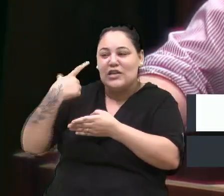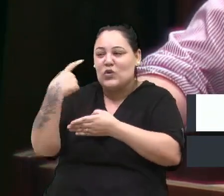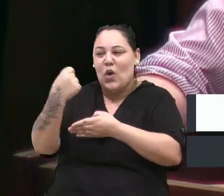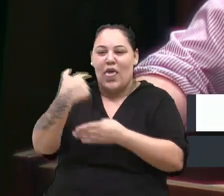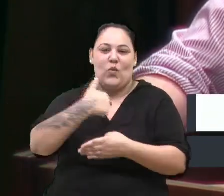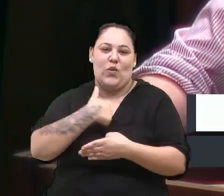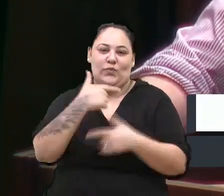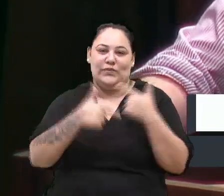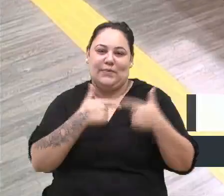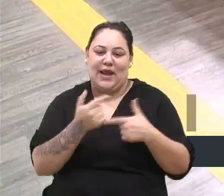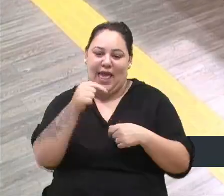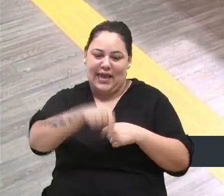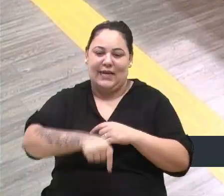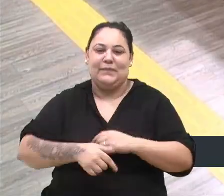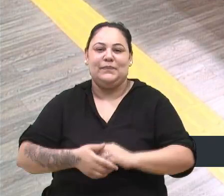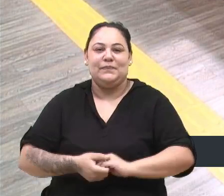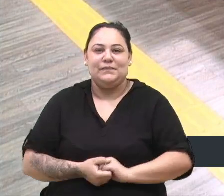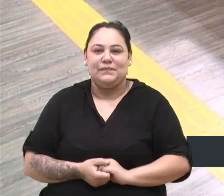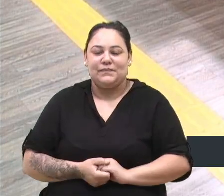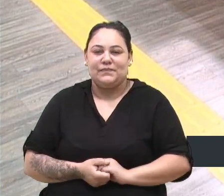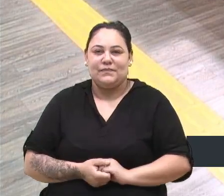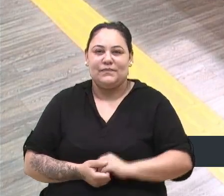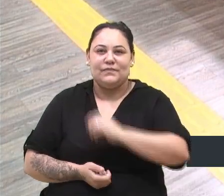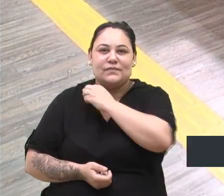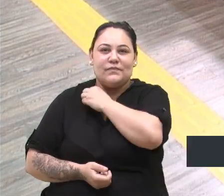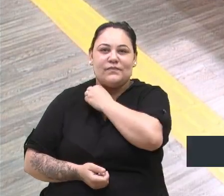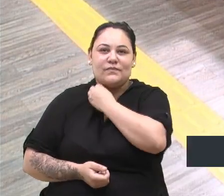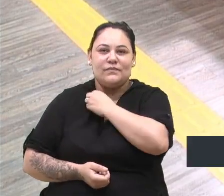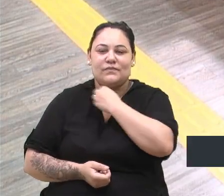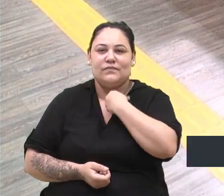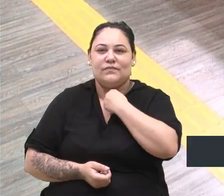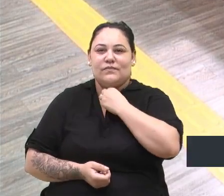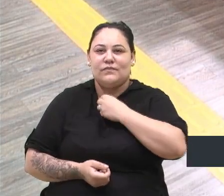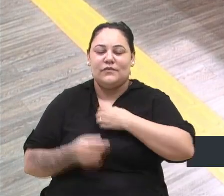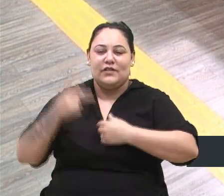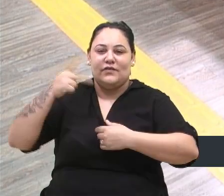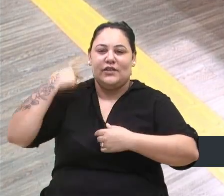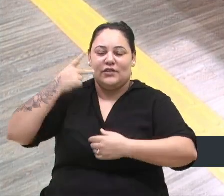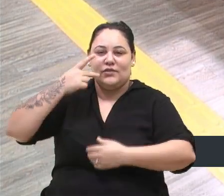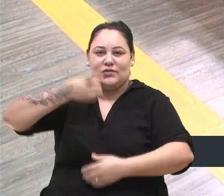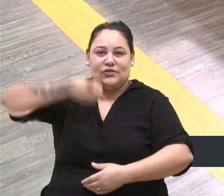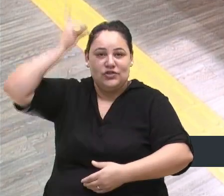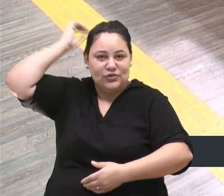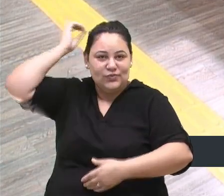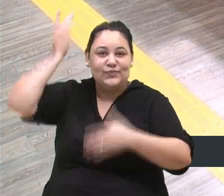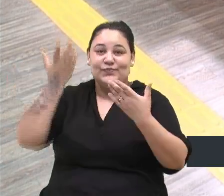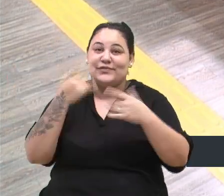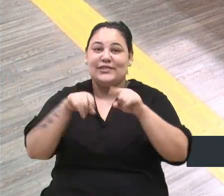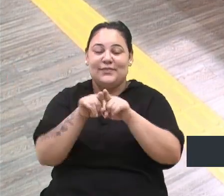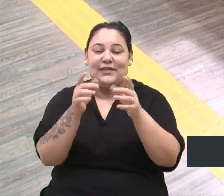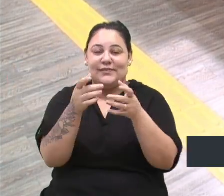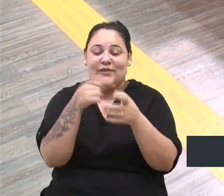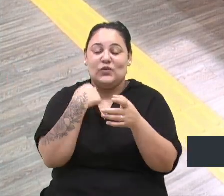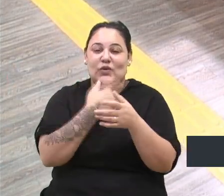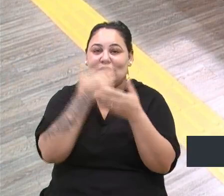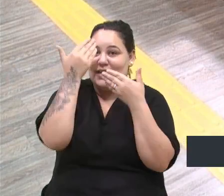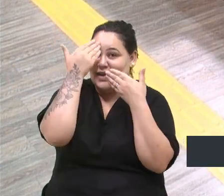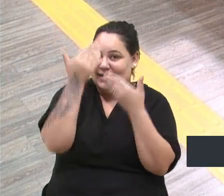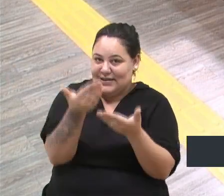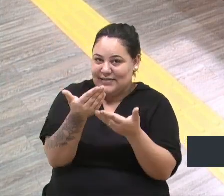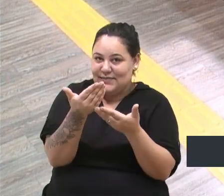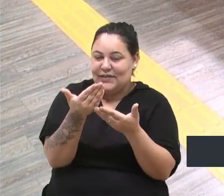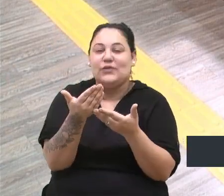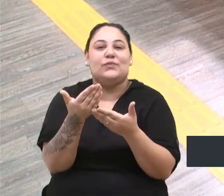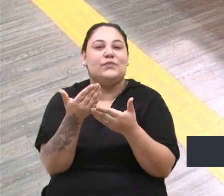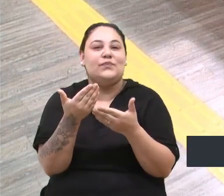parte, vereadora. Vereador Lucas, só para mais uma vez aqui reforçar, então, né, também o nosso agradecimento pela sua participação